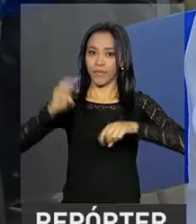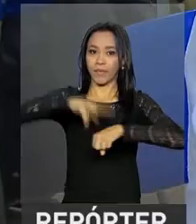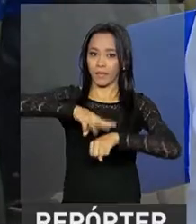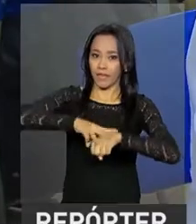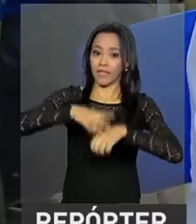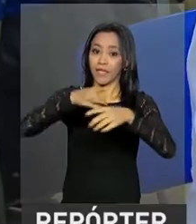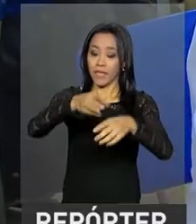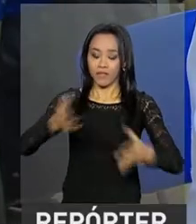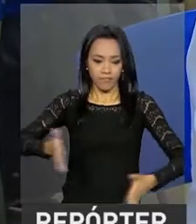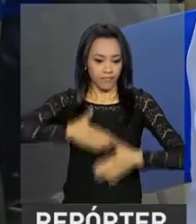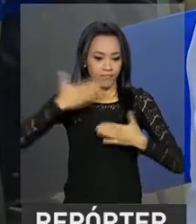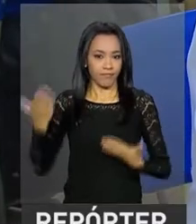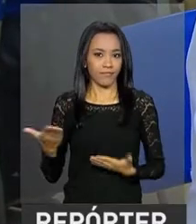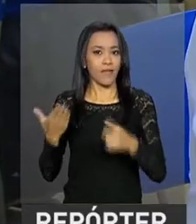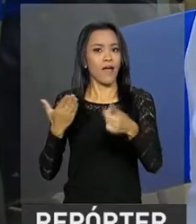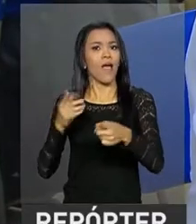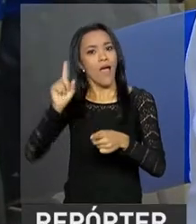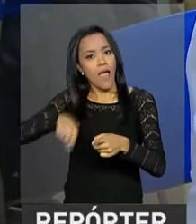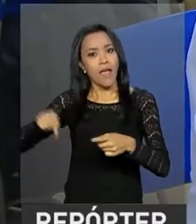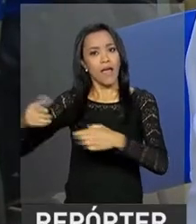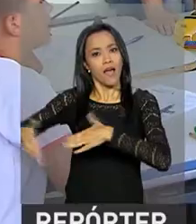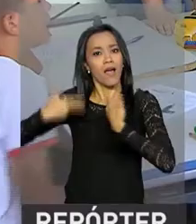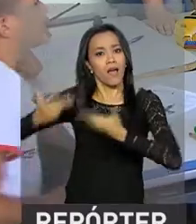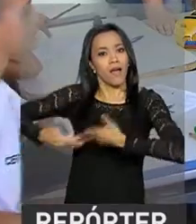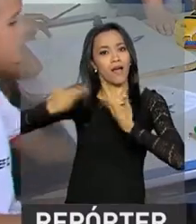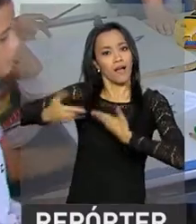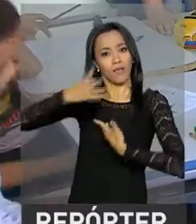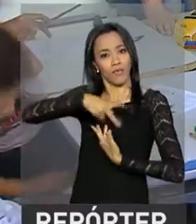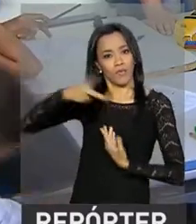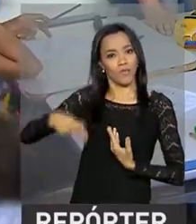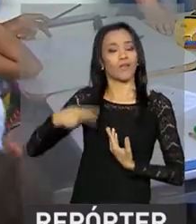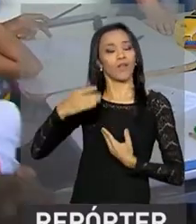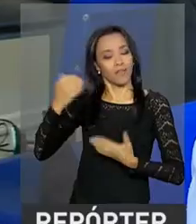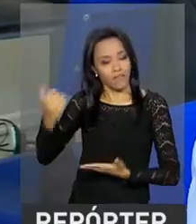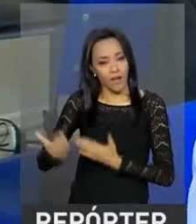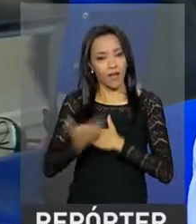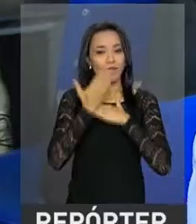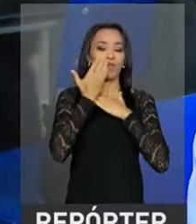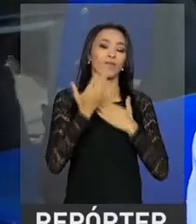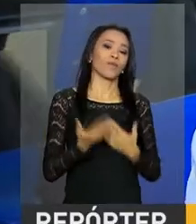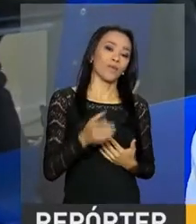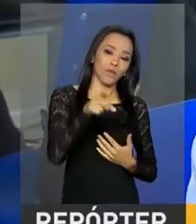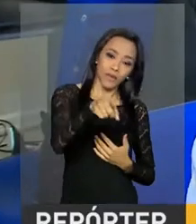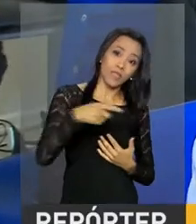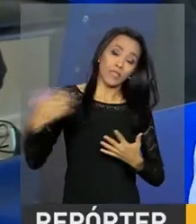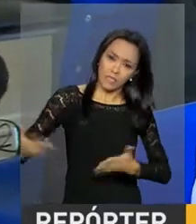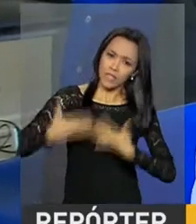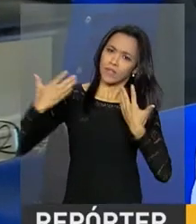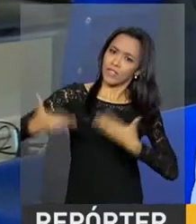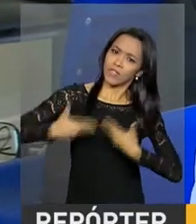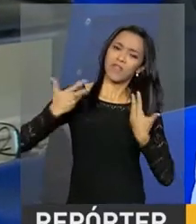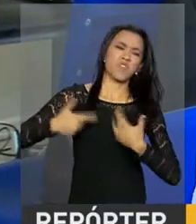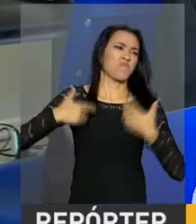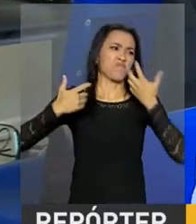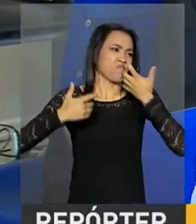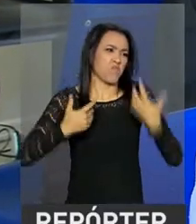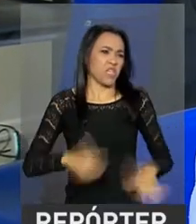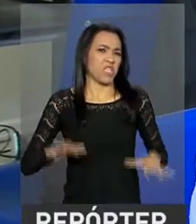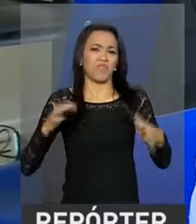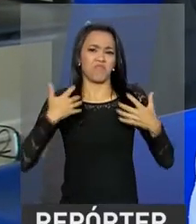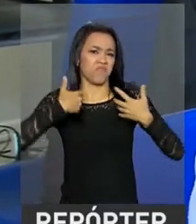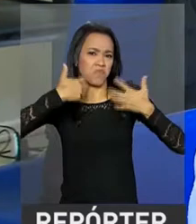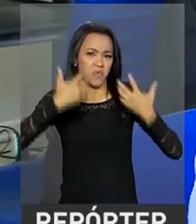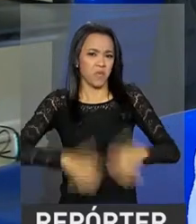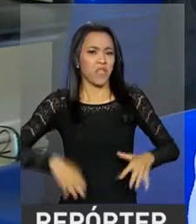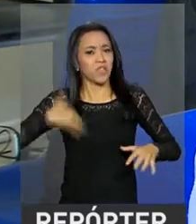surpresa. Segundo ele, o incentivo das professoras fez toda a diferença. Foi só incentivo. Eu nem queria, por causa que